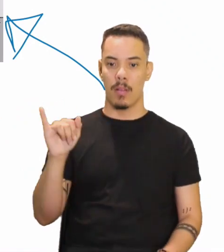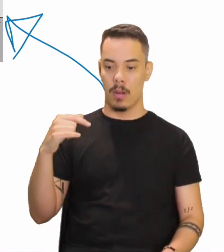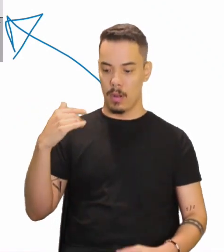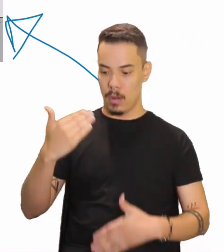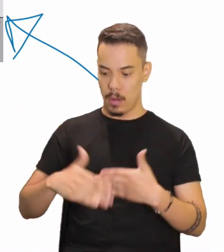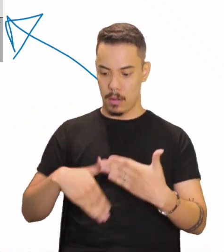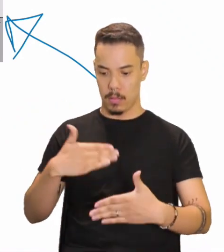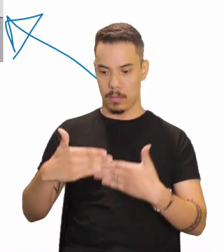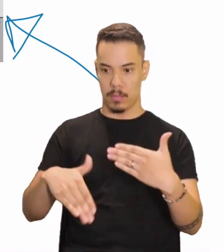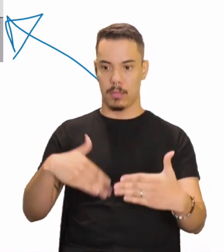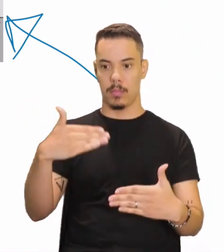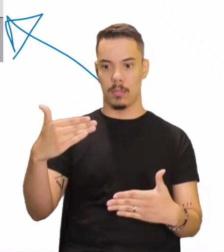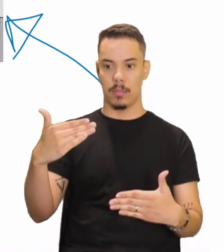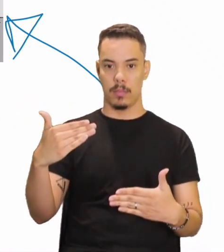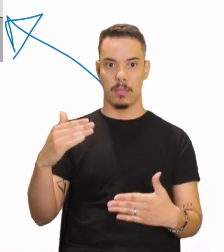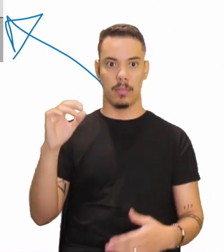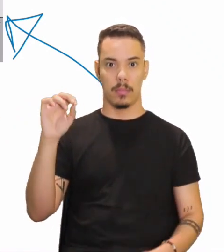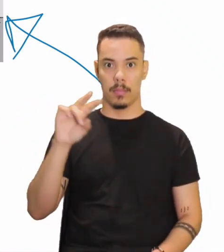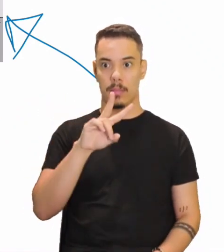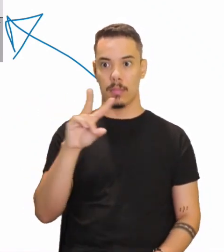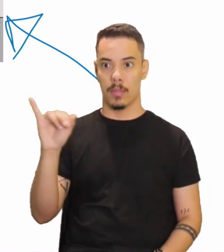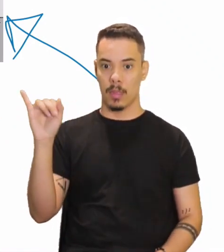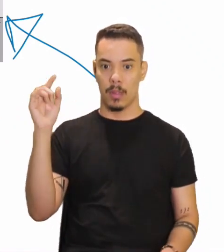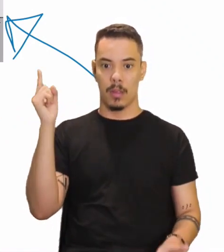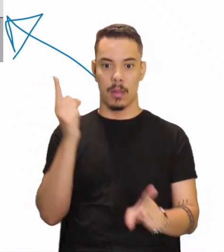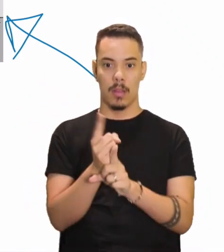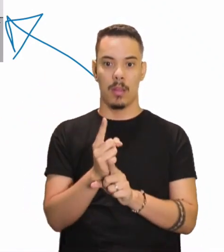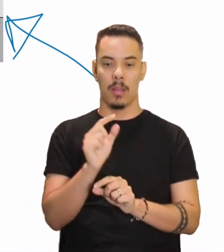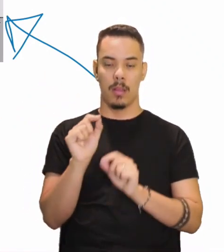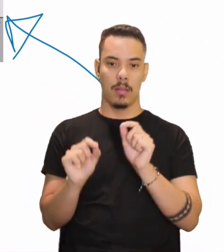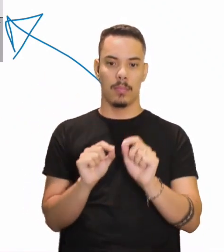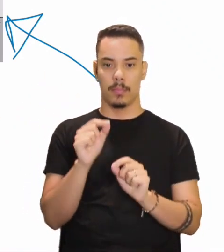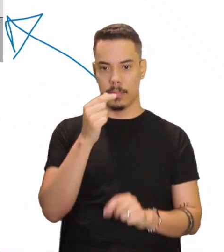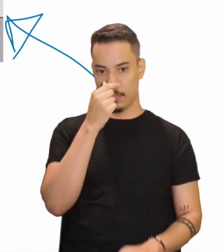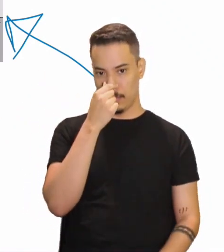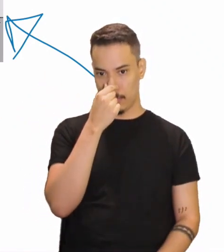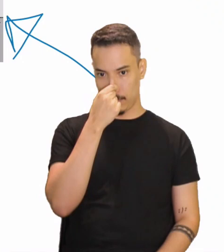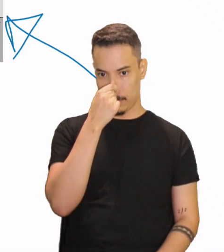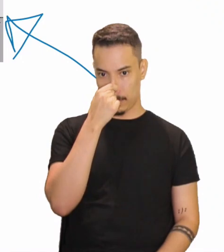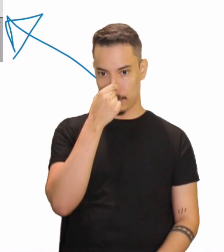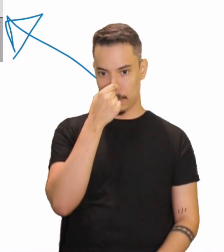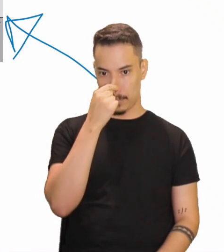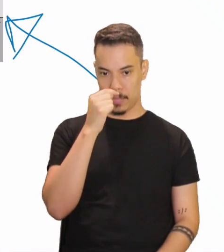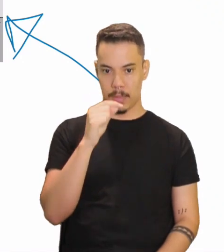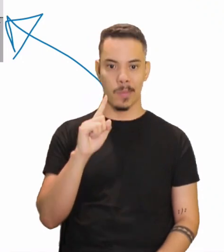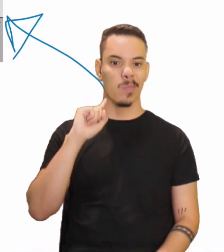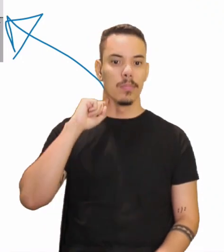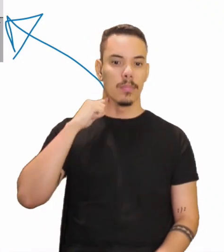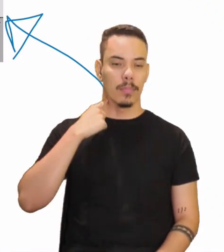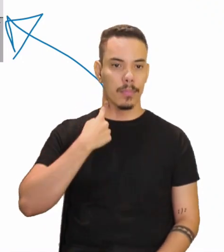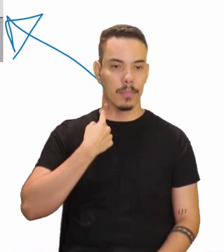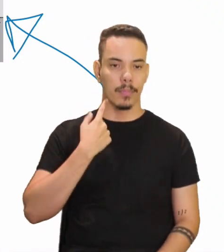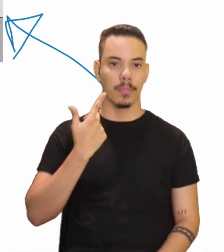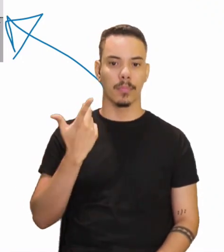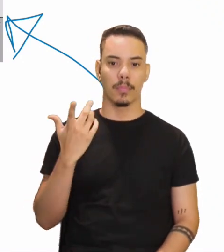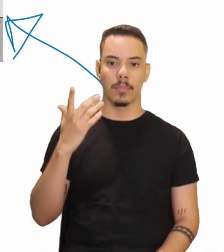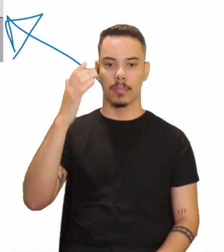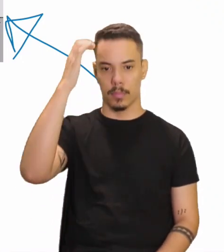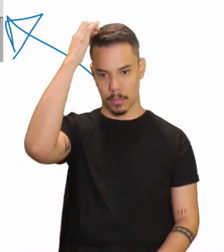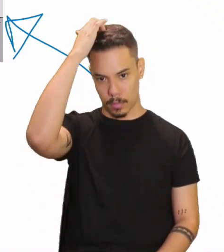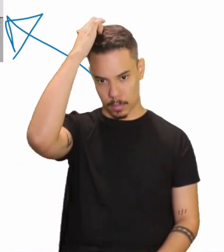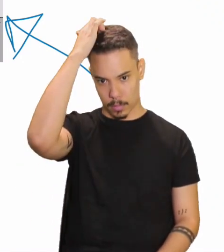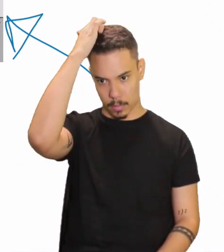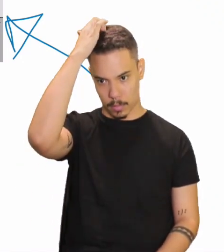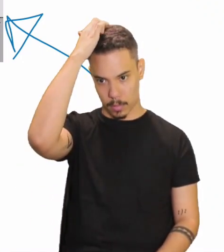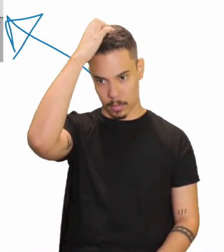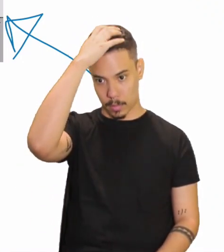que que vai acontecer você vai encontrar o que olha só ele a tarde quando se você quiser